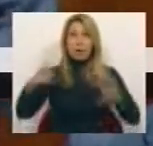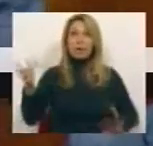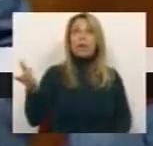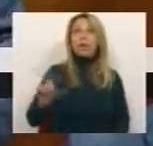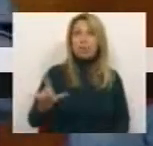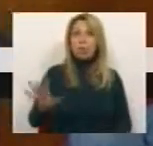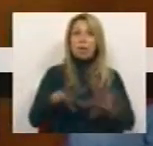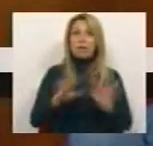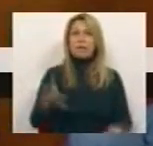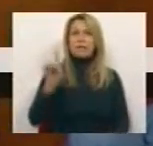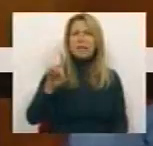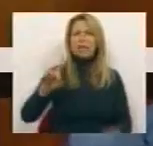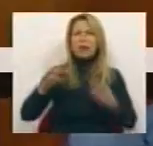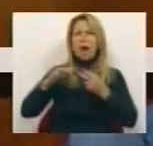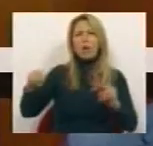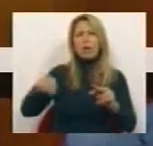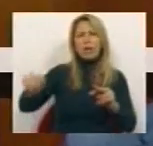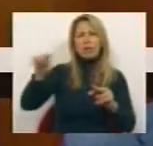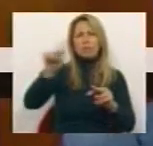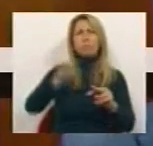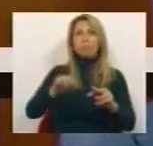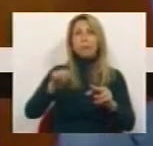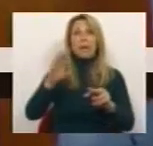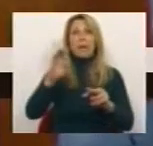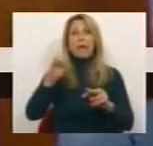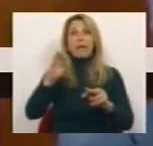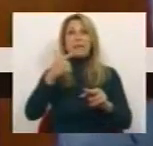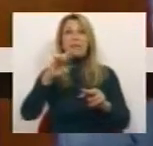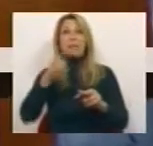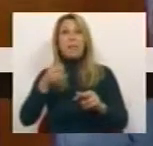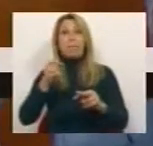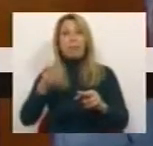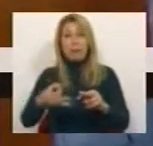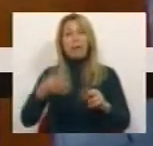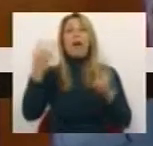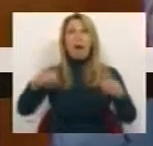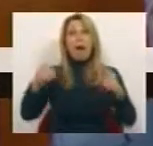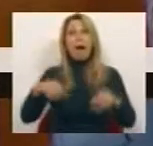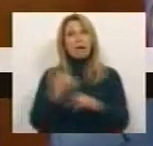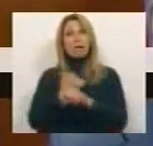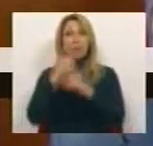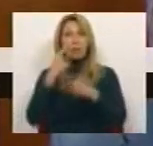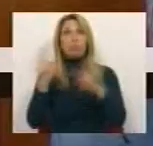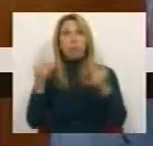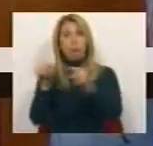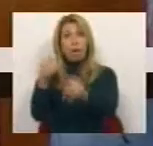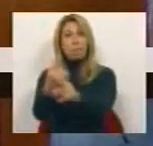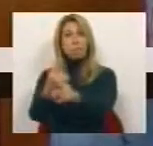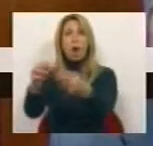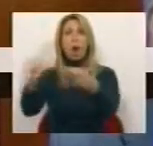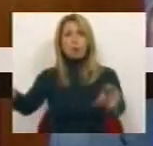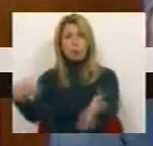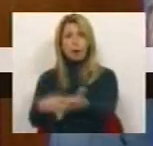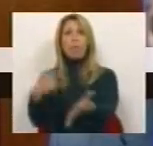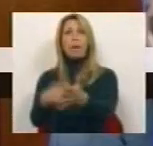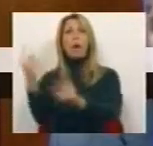como as 6 autarquias onde a STCP presta serviço público, passarão a ser essas mesmas autarquias a pagar as obrigações do